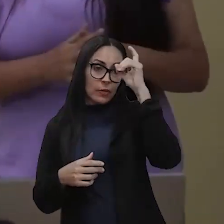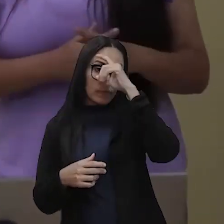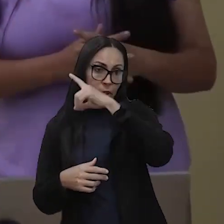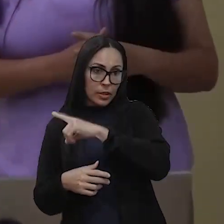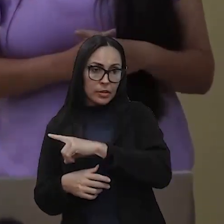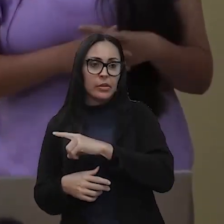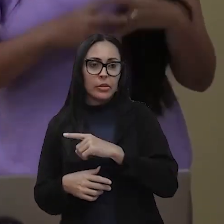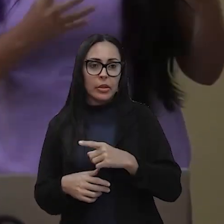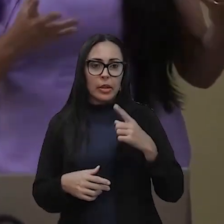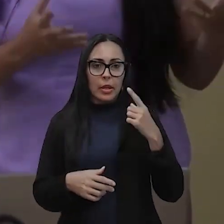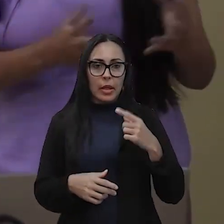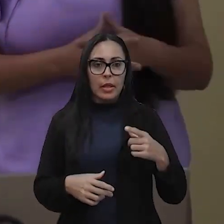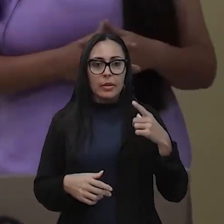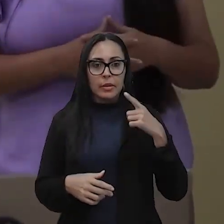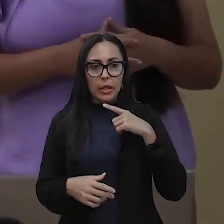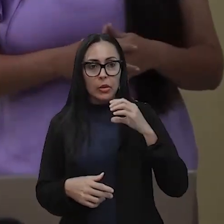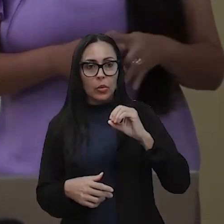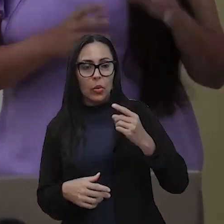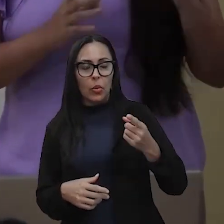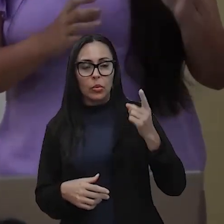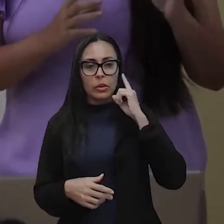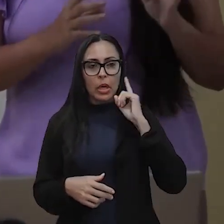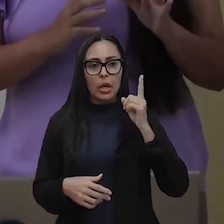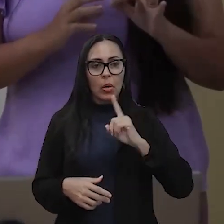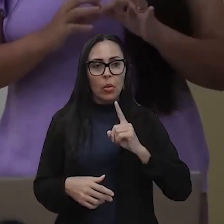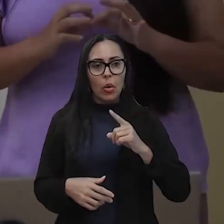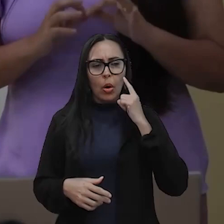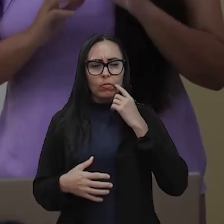não algum sinal ou sintoma,